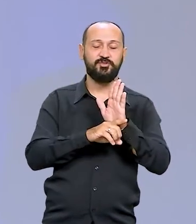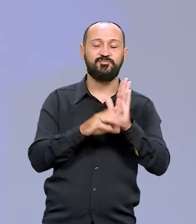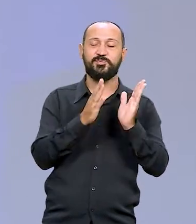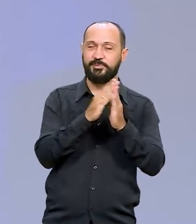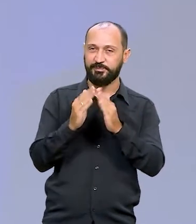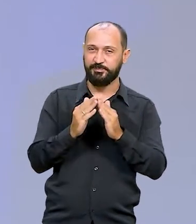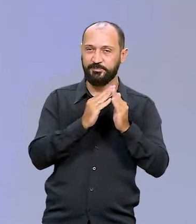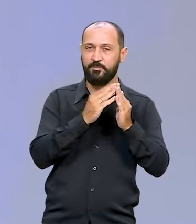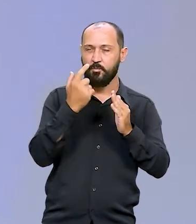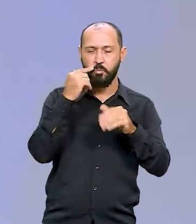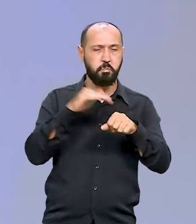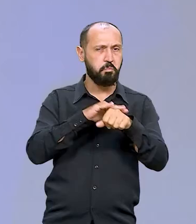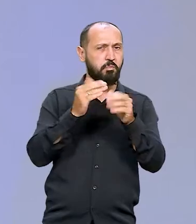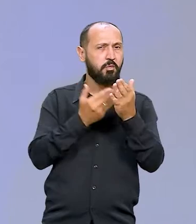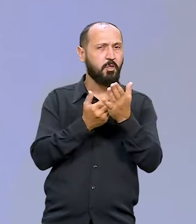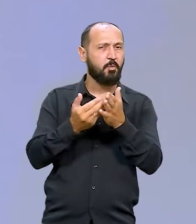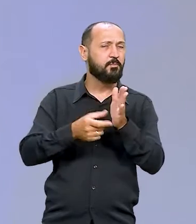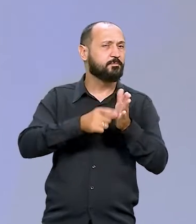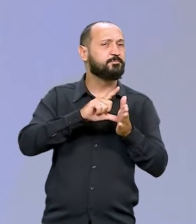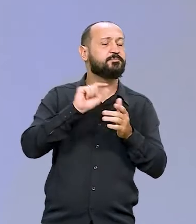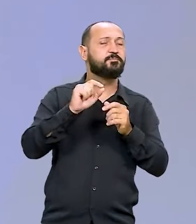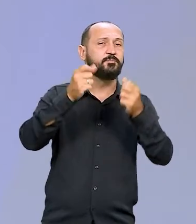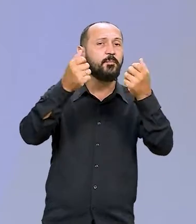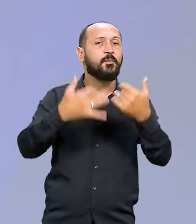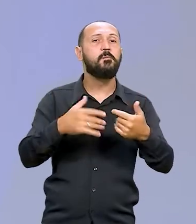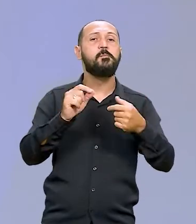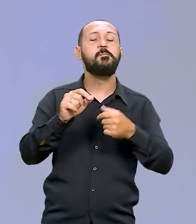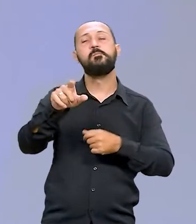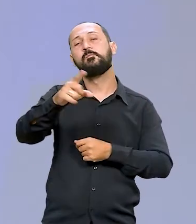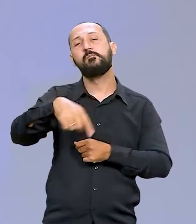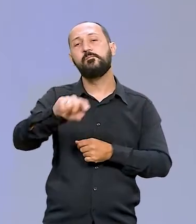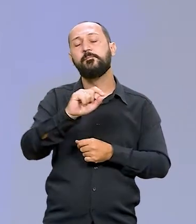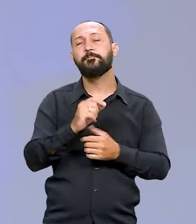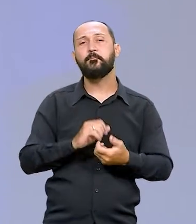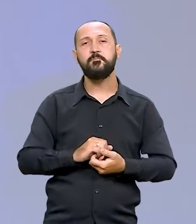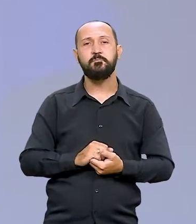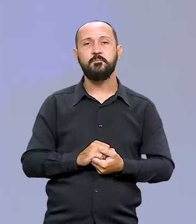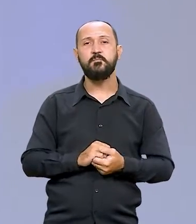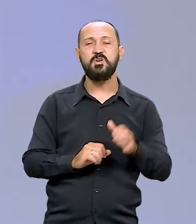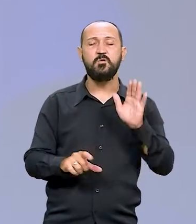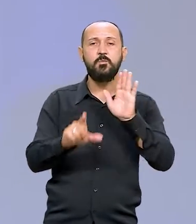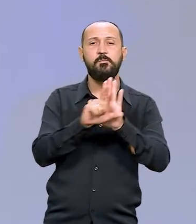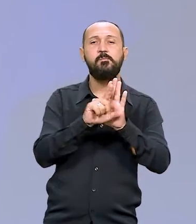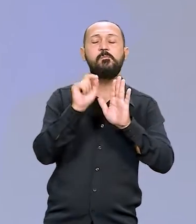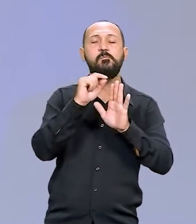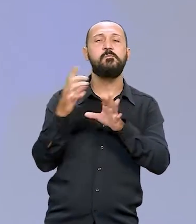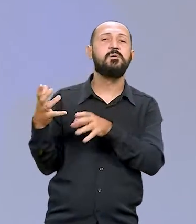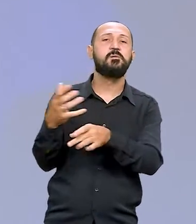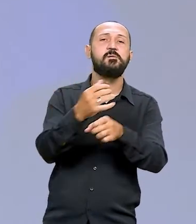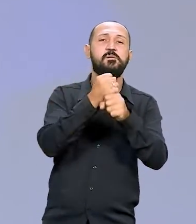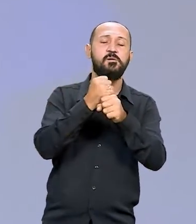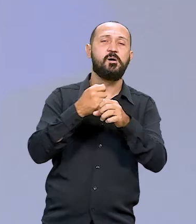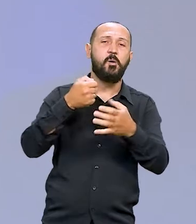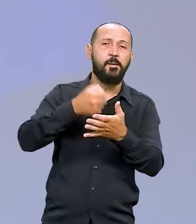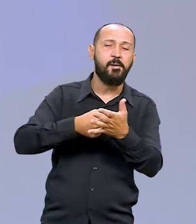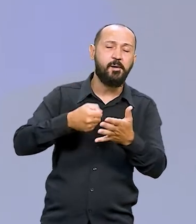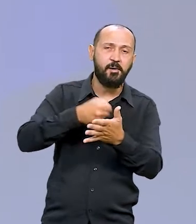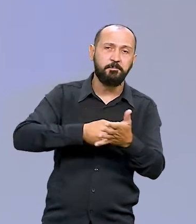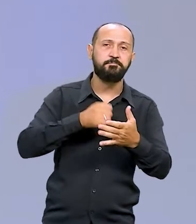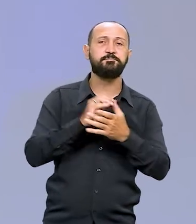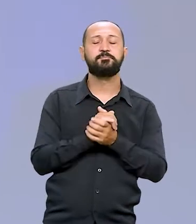direito imobiliário. E como eu falei no começo do programa, a gente vai explicar agora para você a lei do Marco Legal